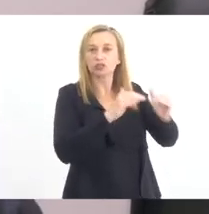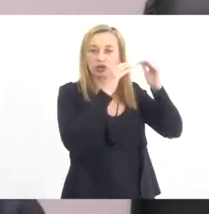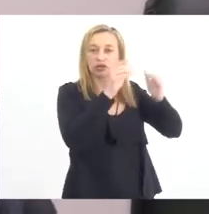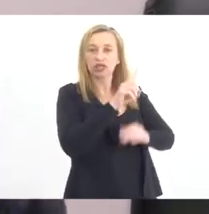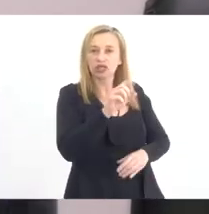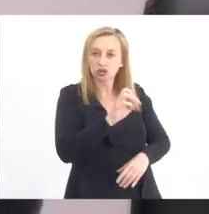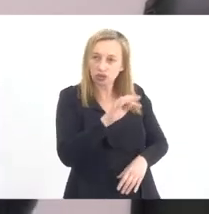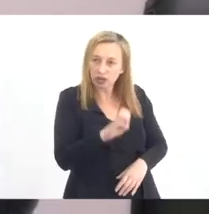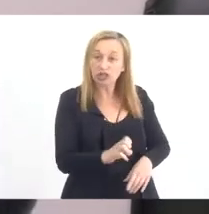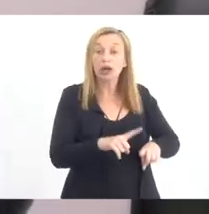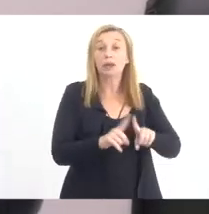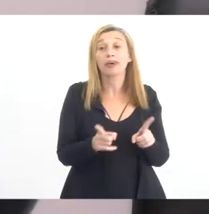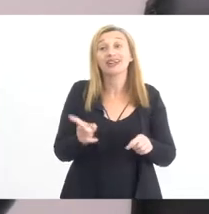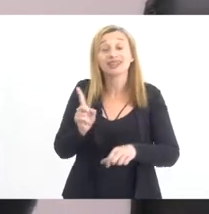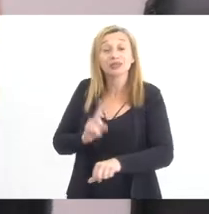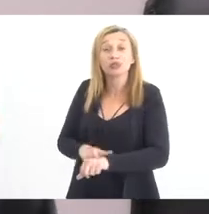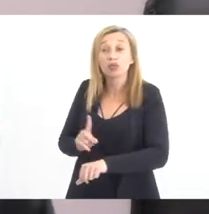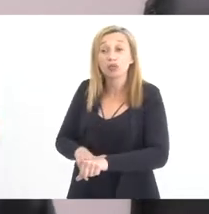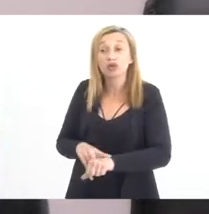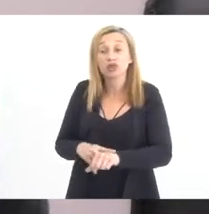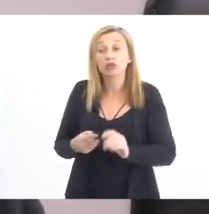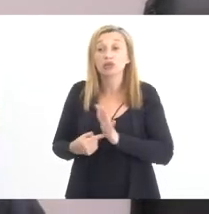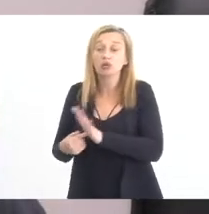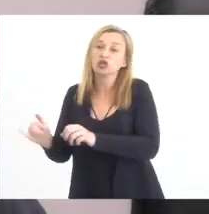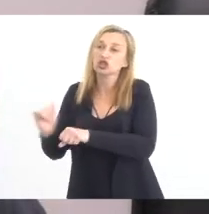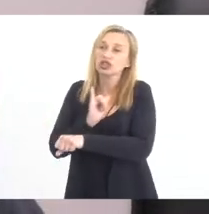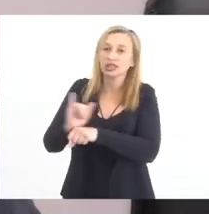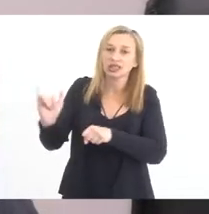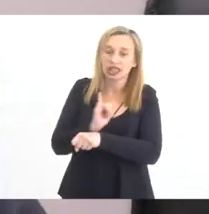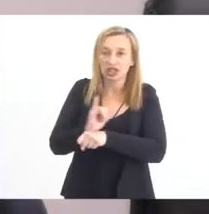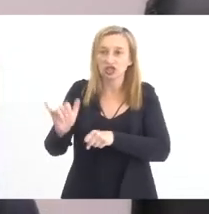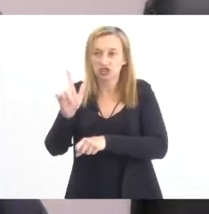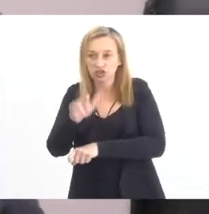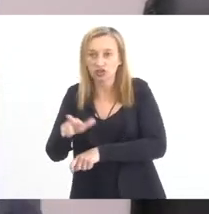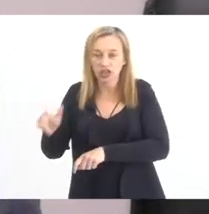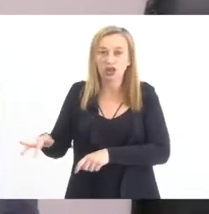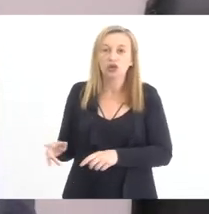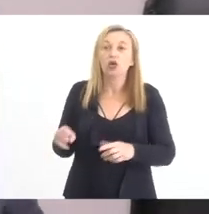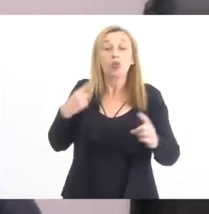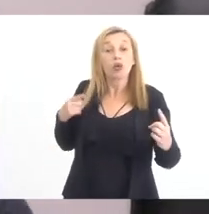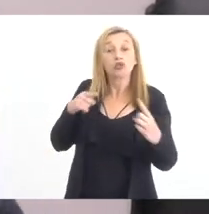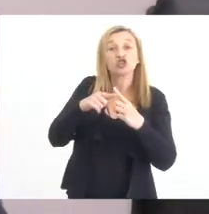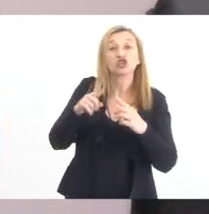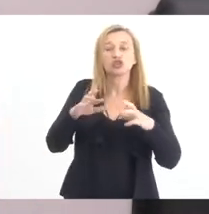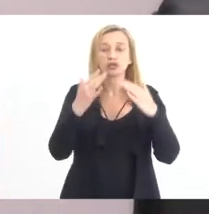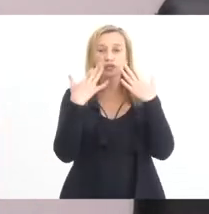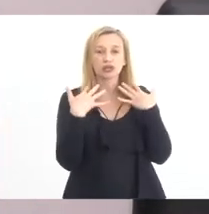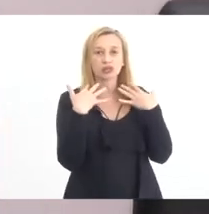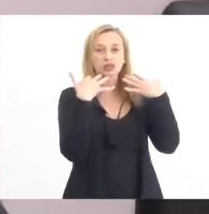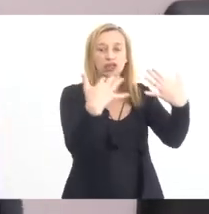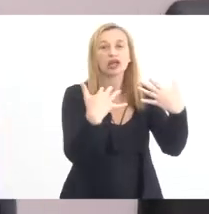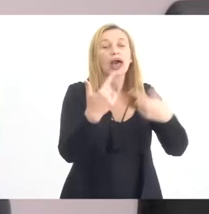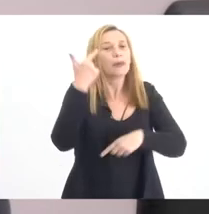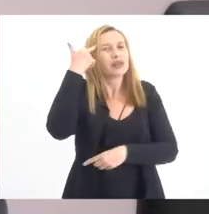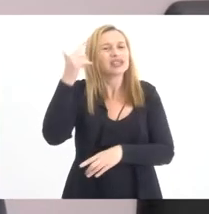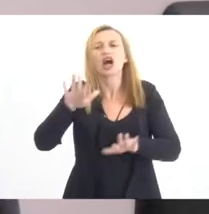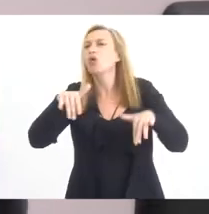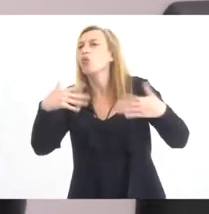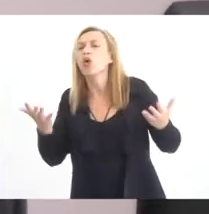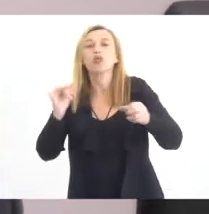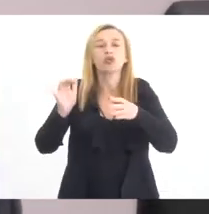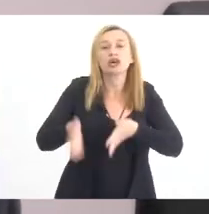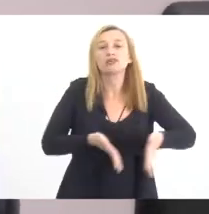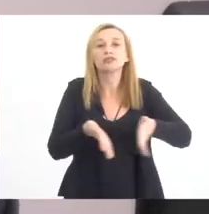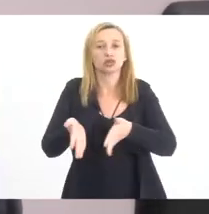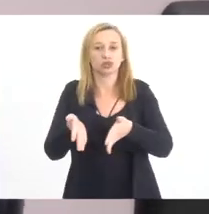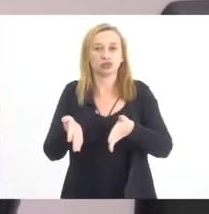Oeste, mas que, nesse momento, apontam para estratégias diferentes. E o objetivo dessa audiência pública é a gente pensar qual é o